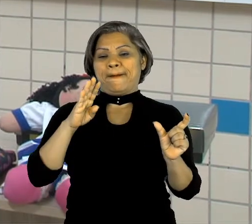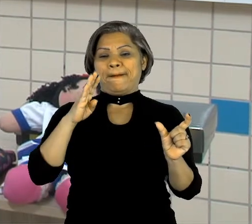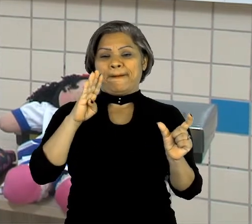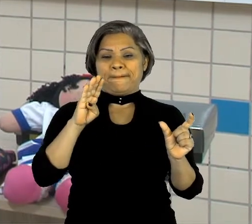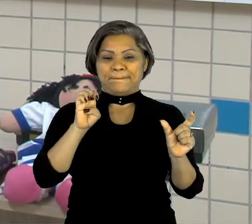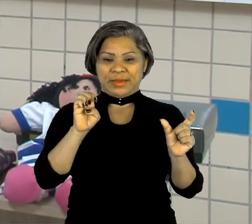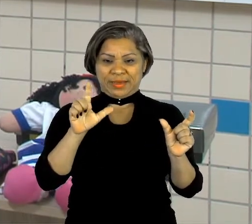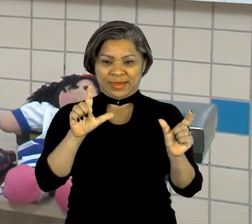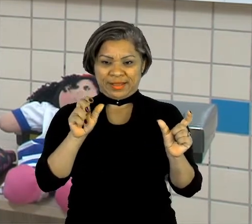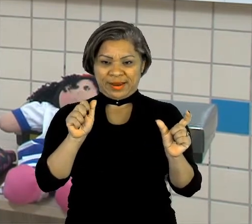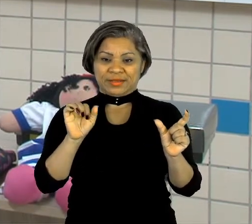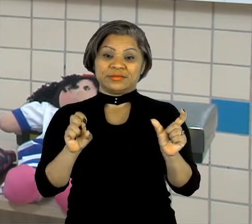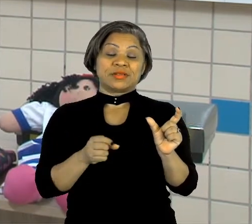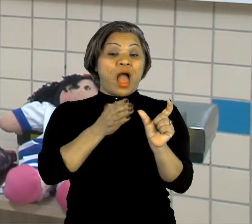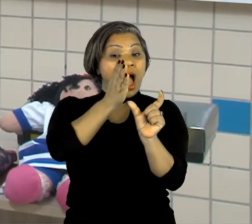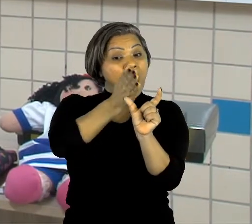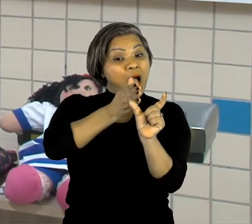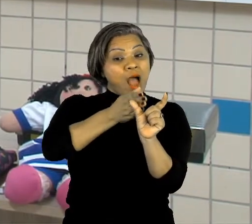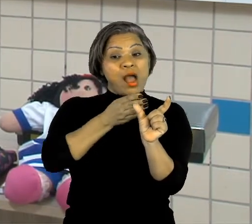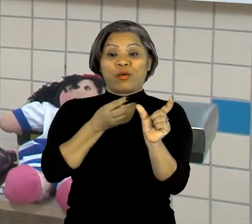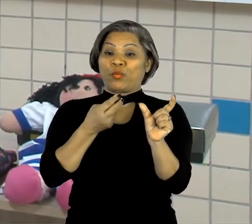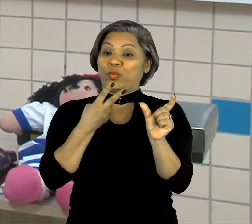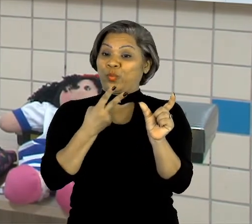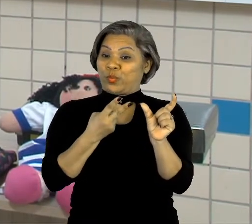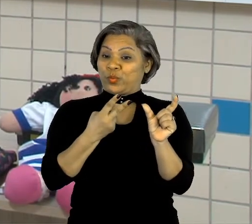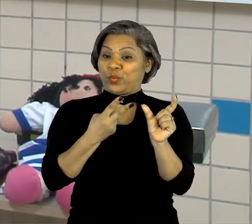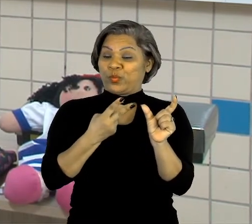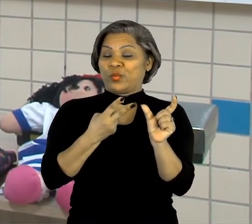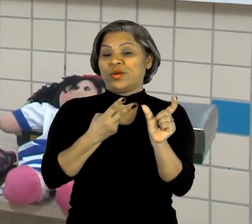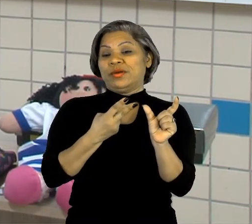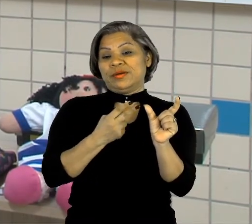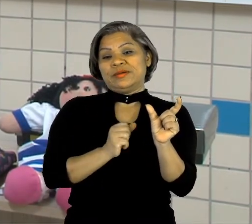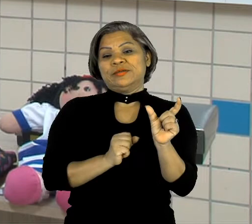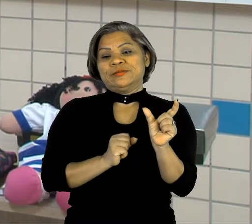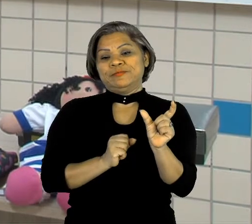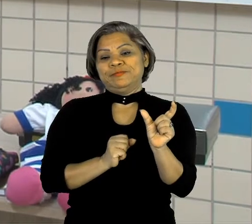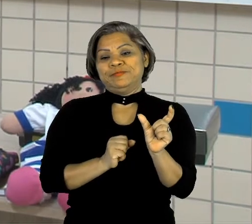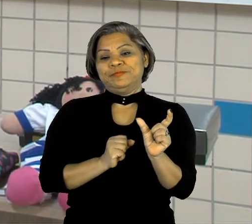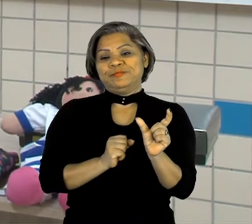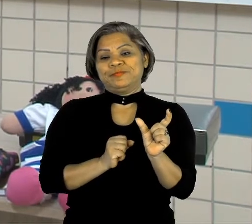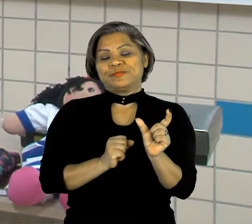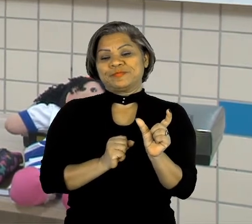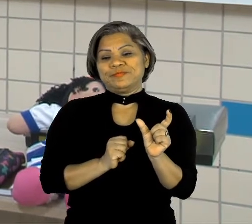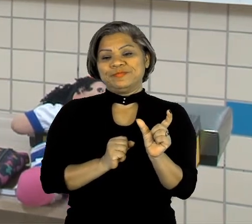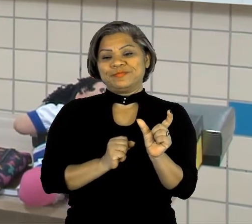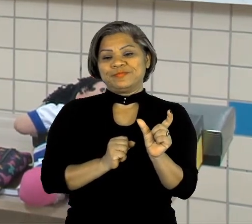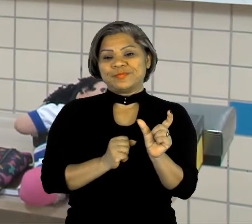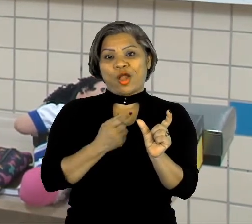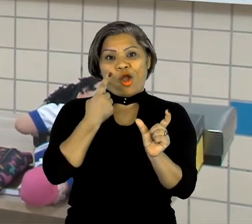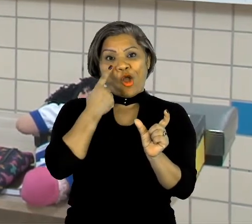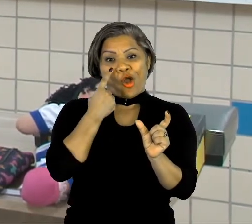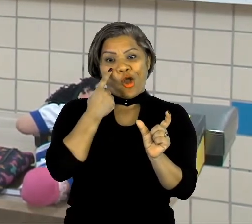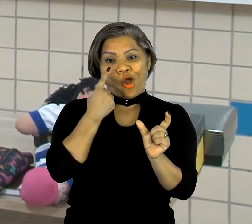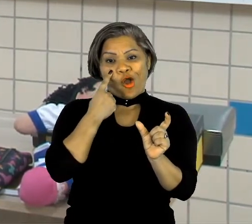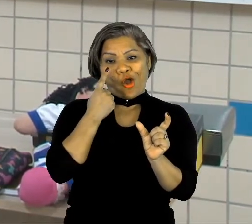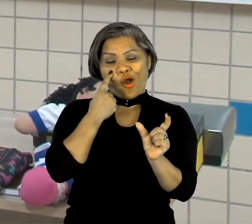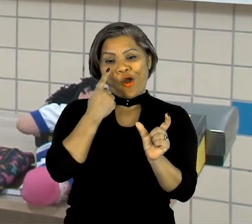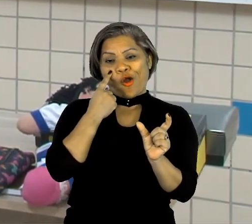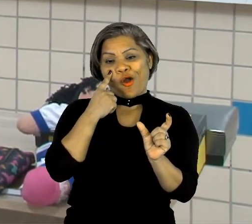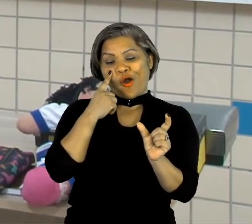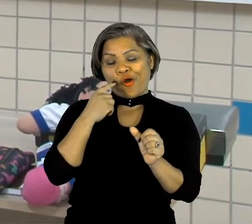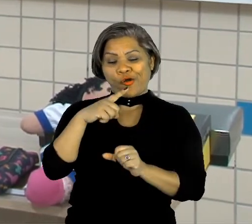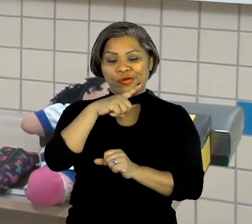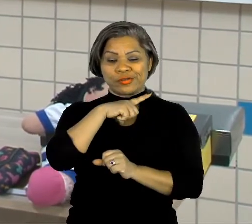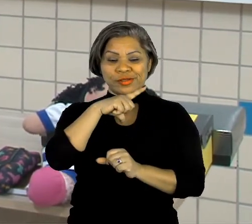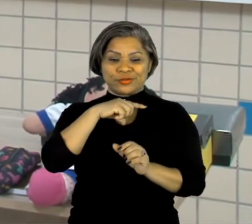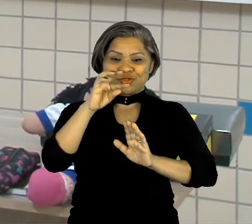sílabas? 2. E olha só. Esse aqui estava lá no texto das danças da pulgas,